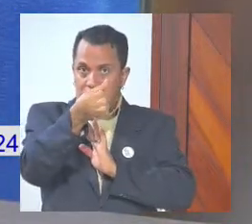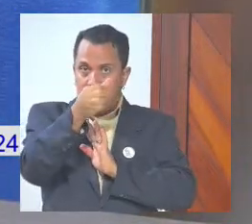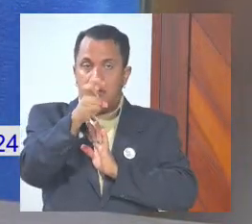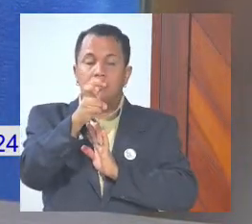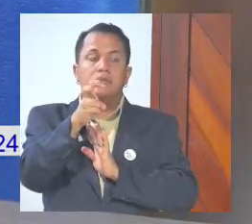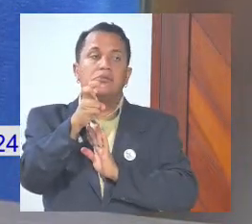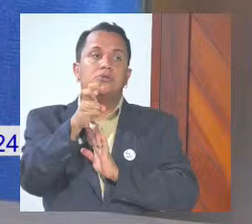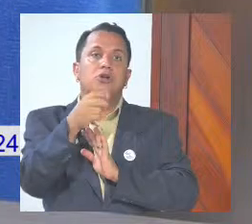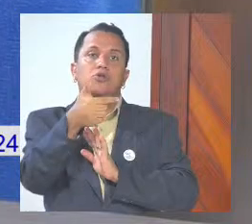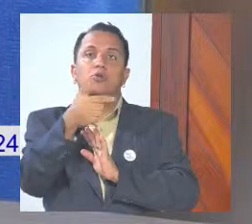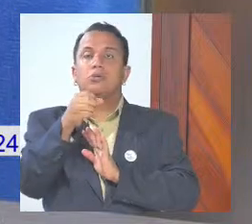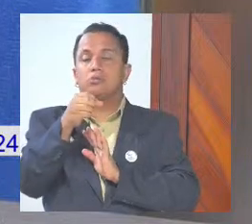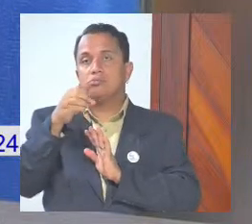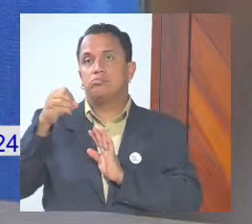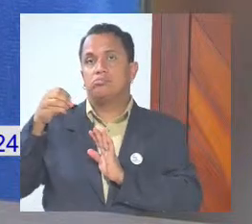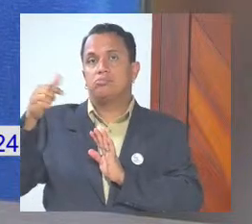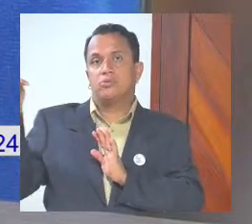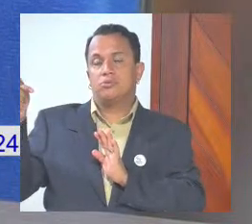11.365 de 2007.